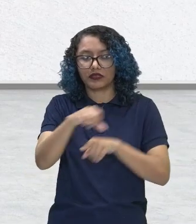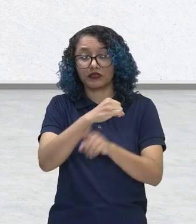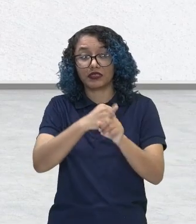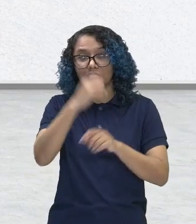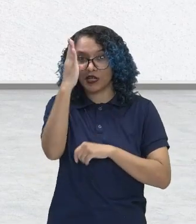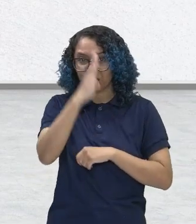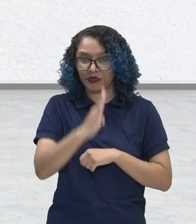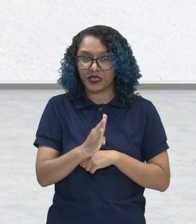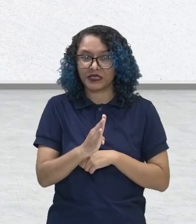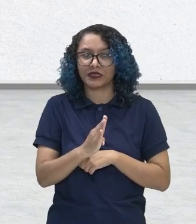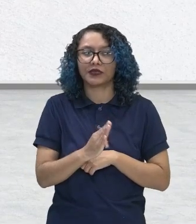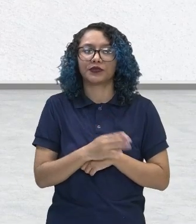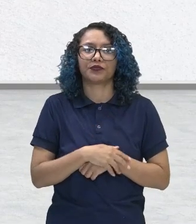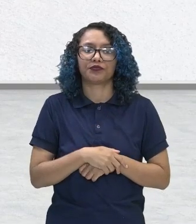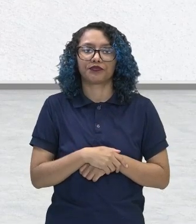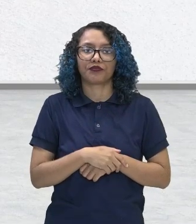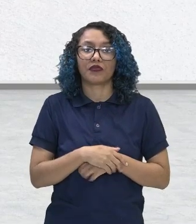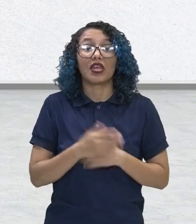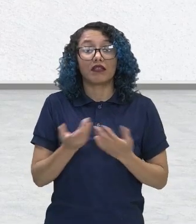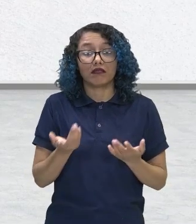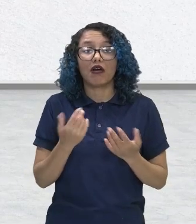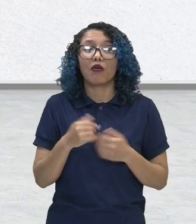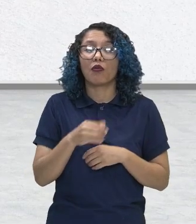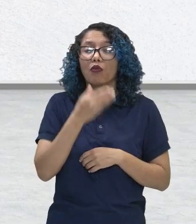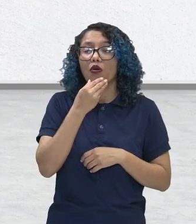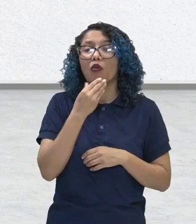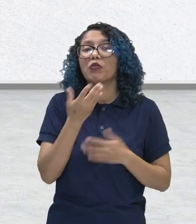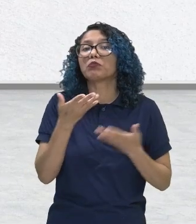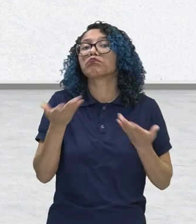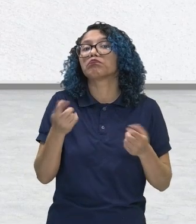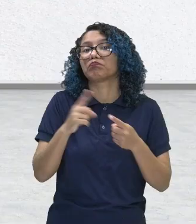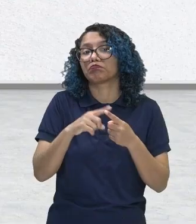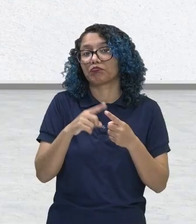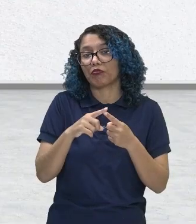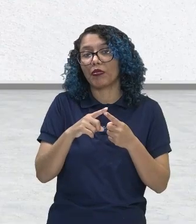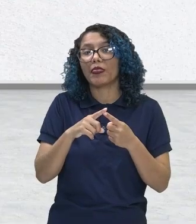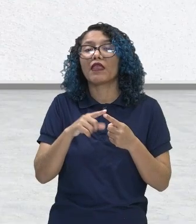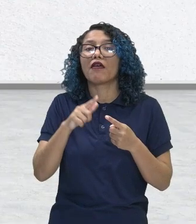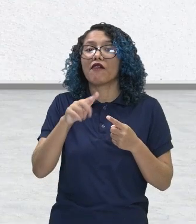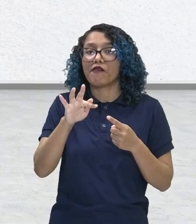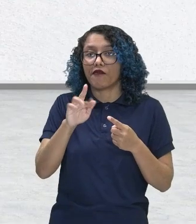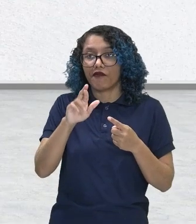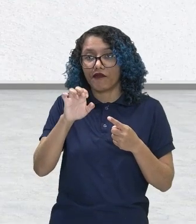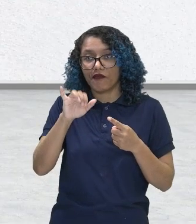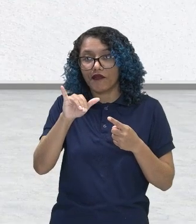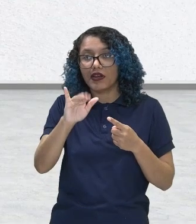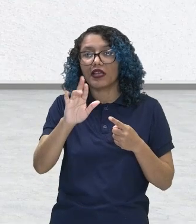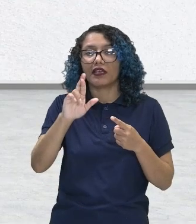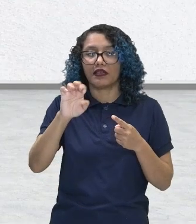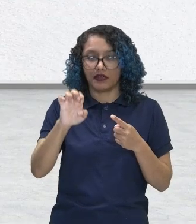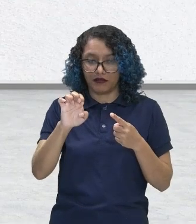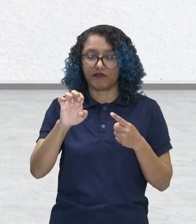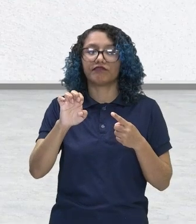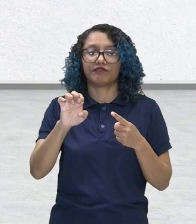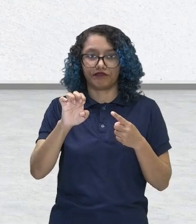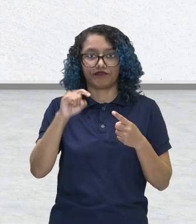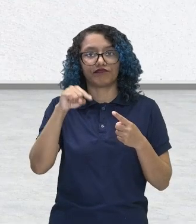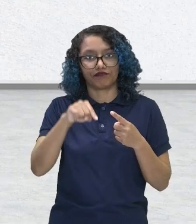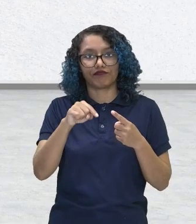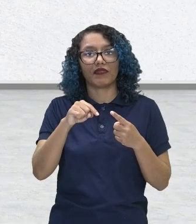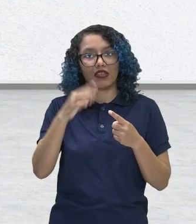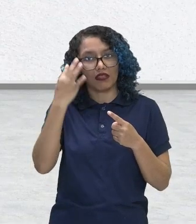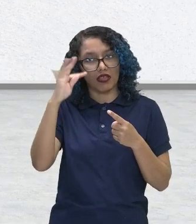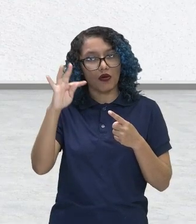certo? Entre eles, nós temos aí, então, Gilberto Freire, né, que é um dos teóricos dessa